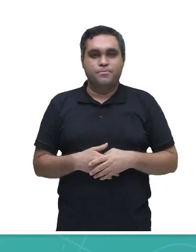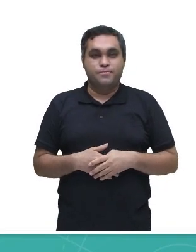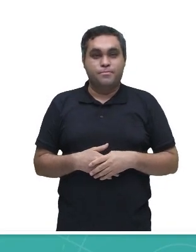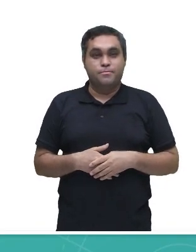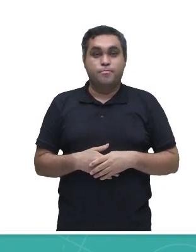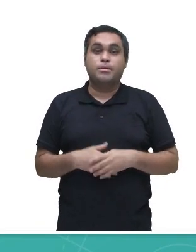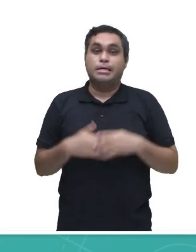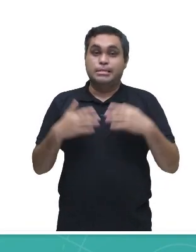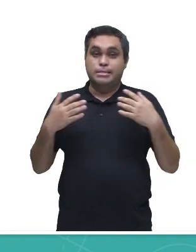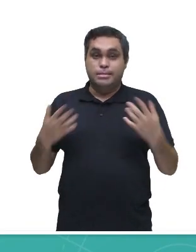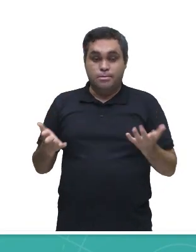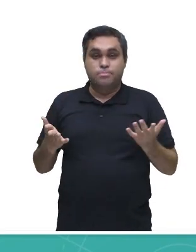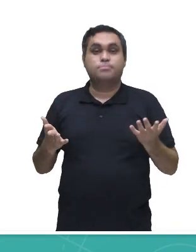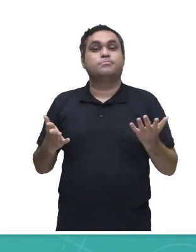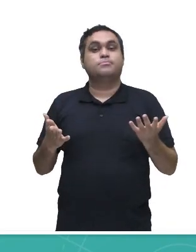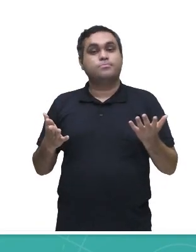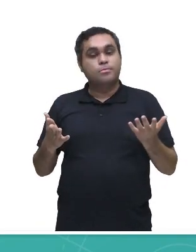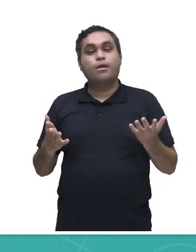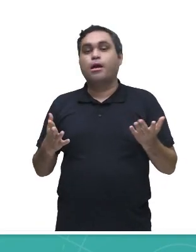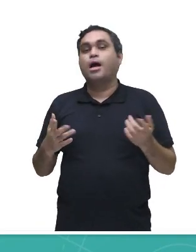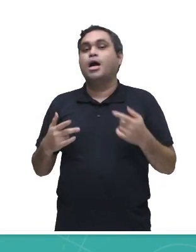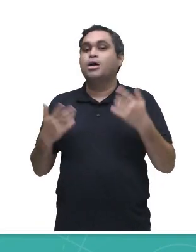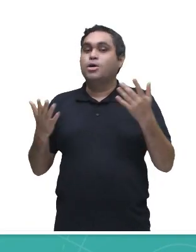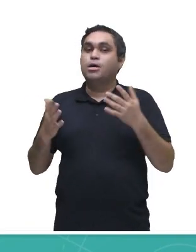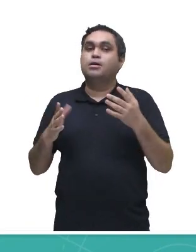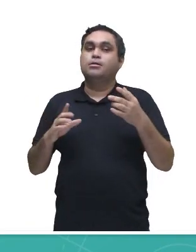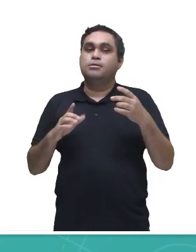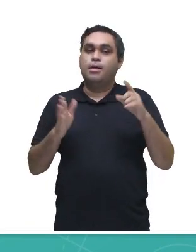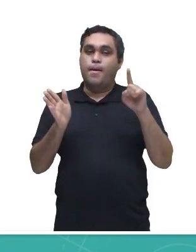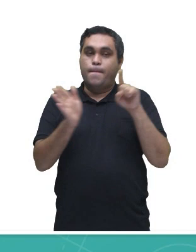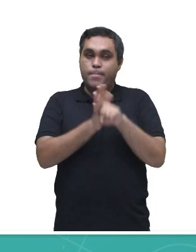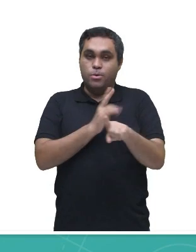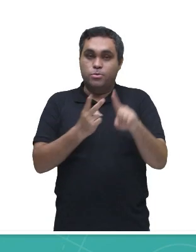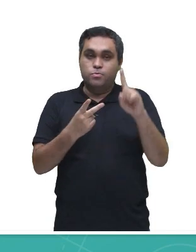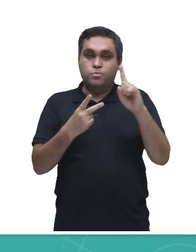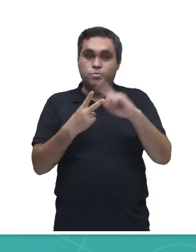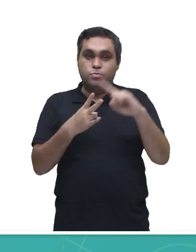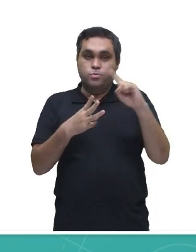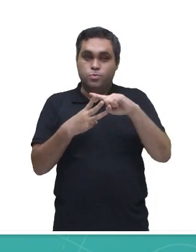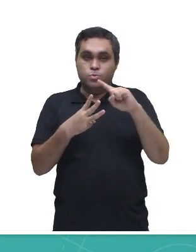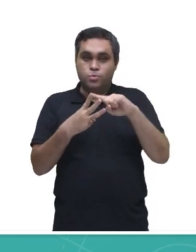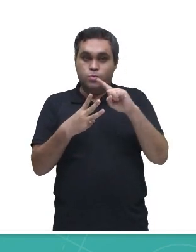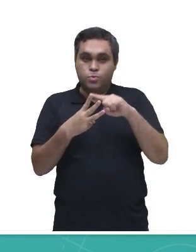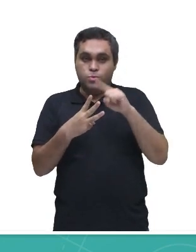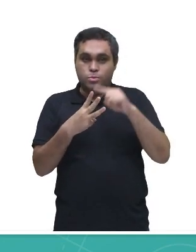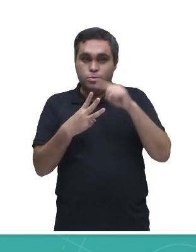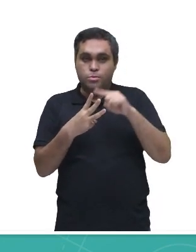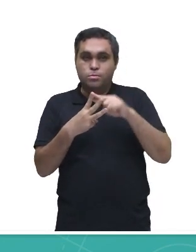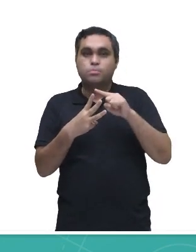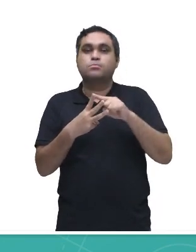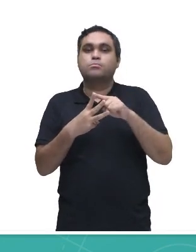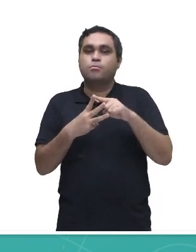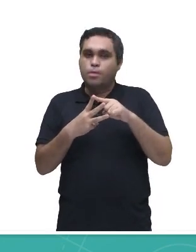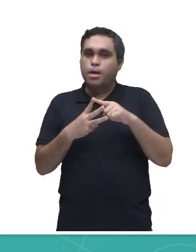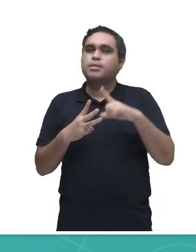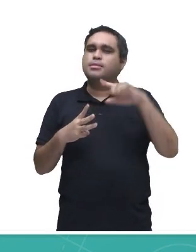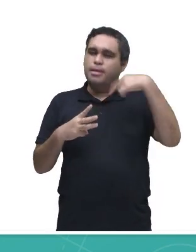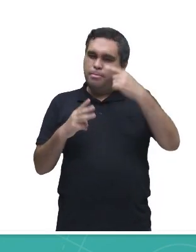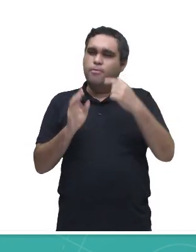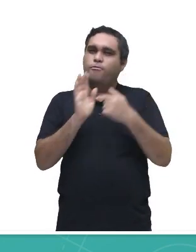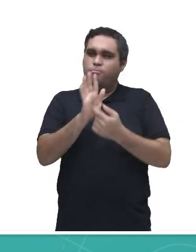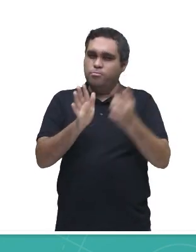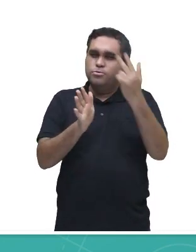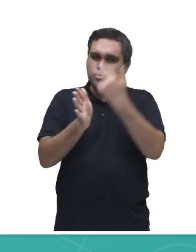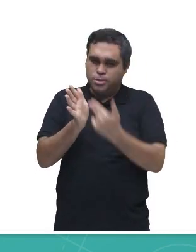Tudo bem, trago aí para vocês a questão 1, tá? Essa questão eu trago no final dela um desenho.